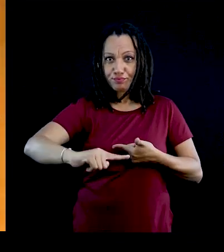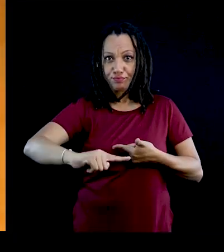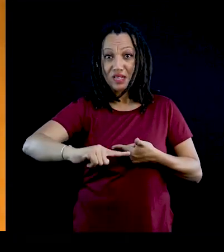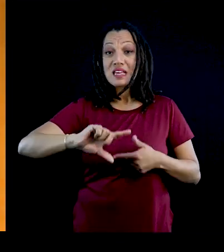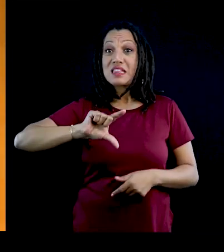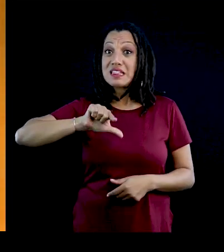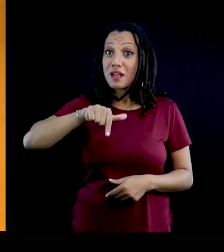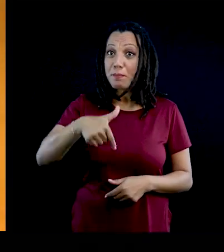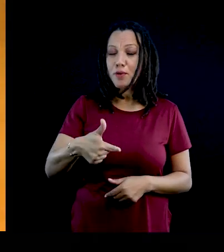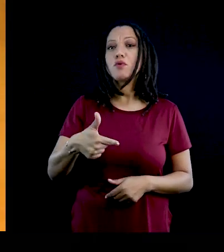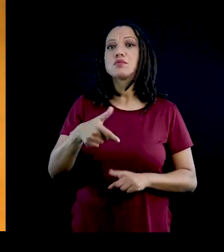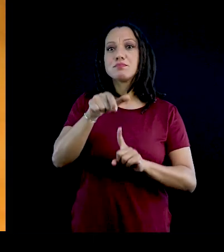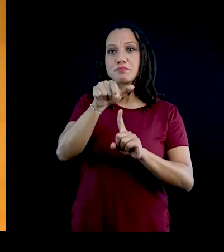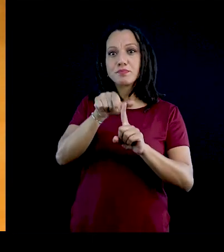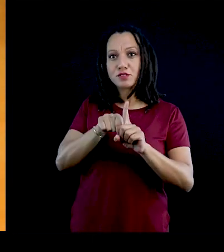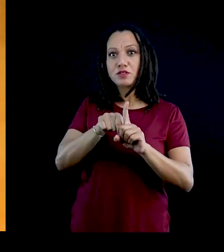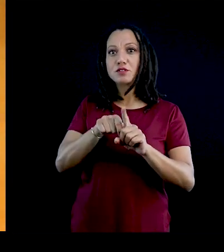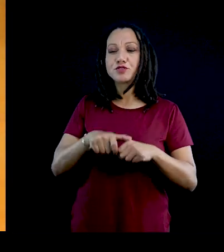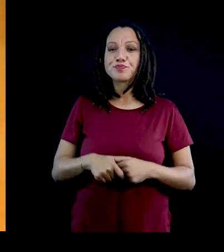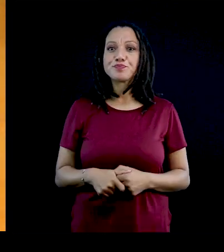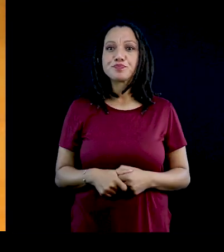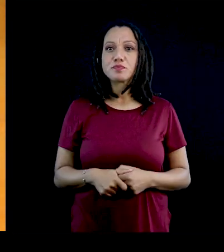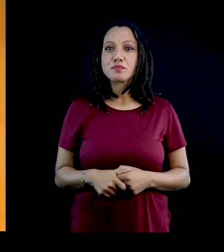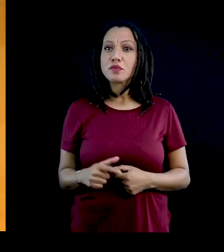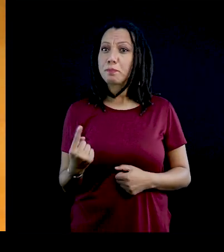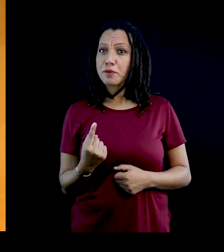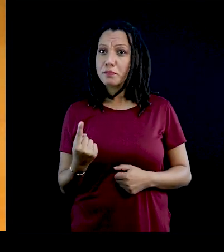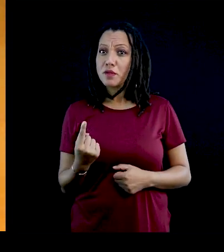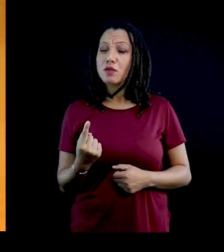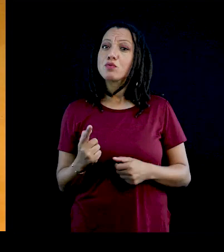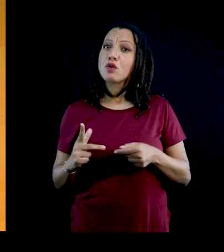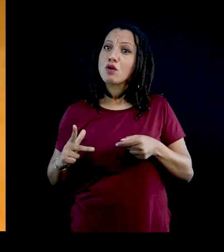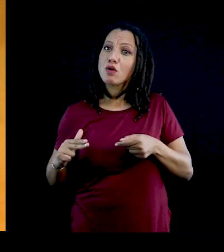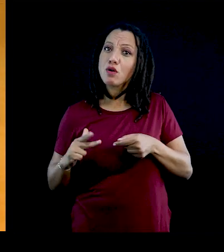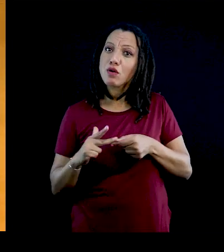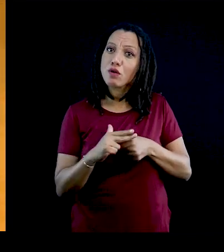personagem, eu vou fazer um recorte de um retângulo.